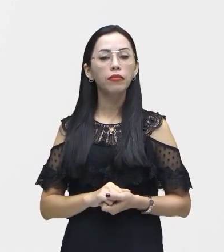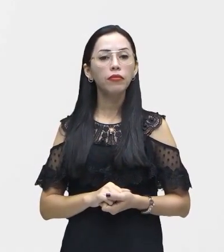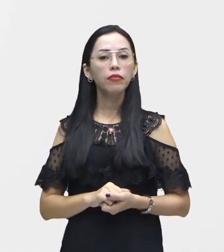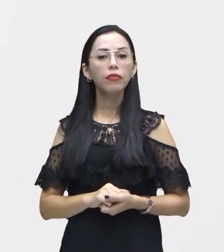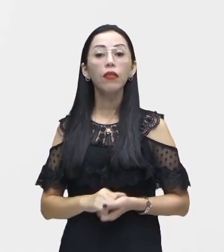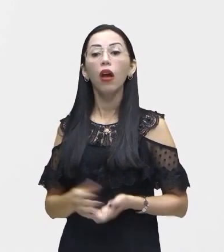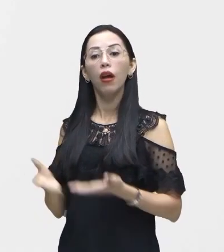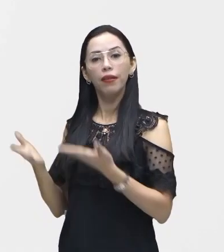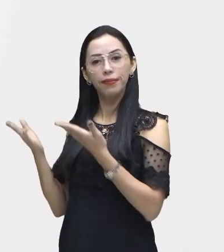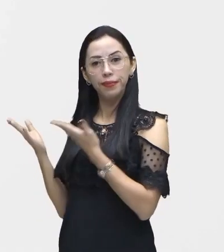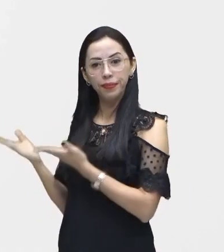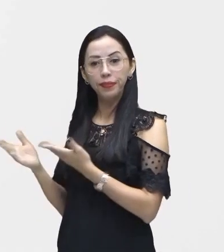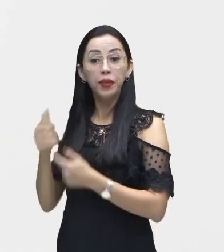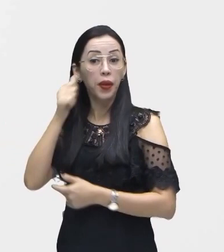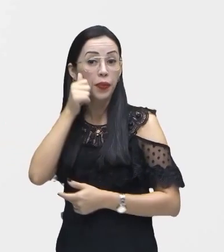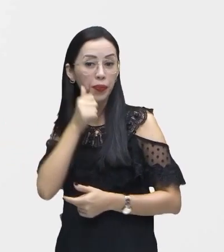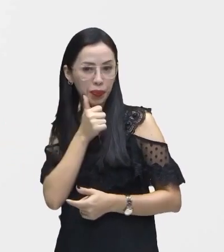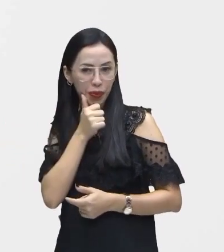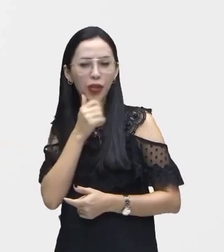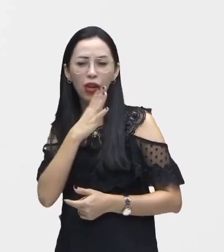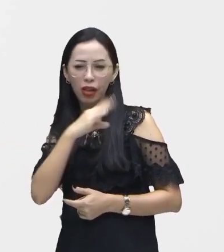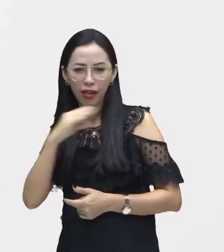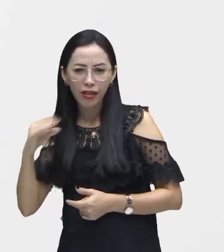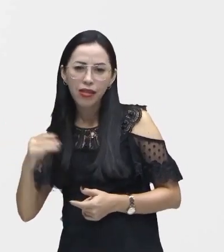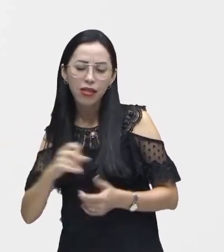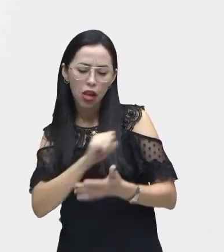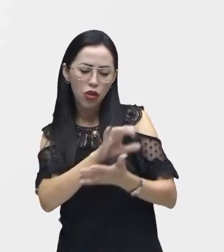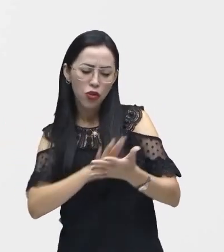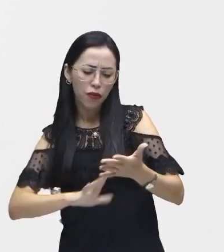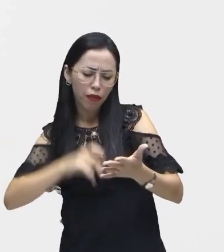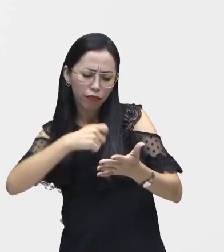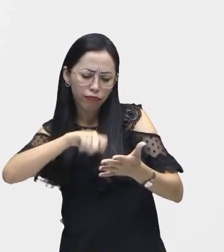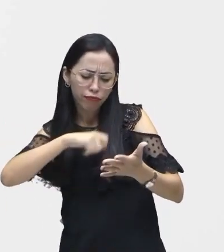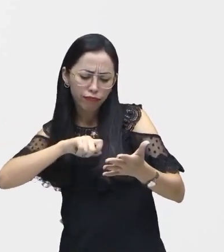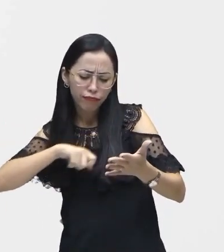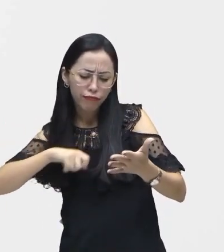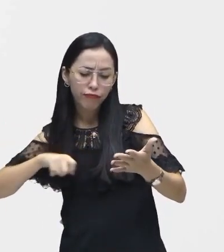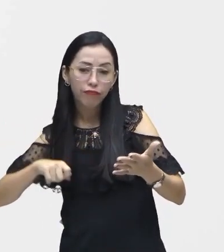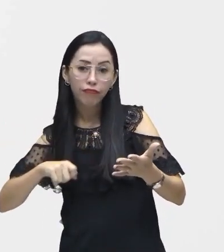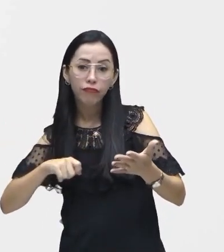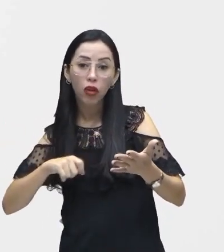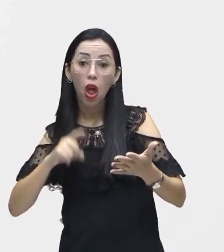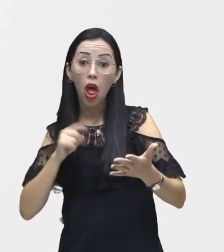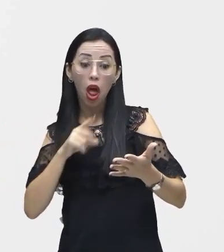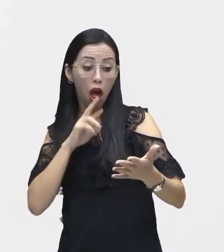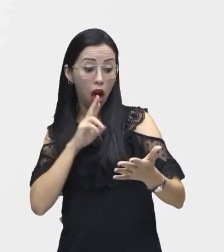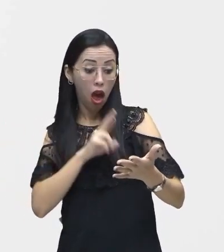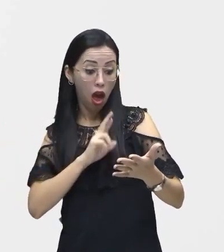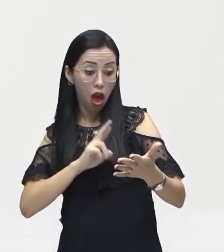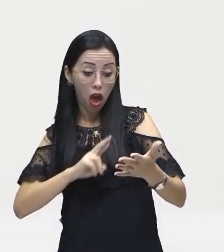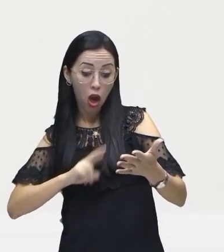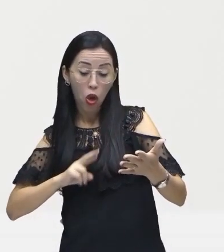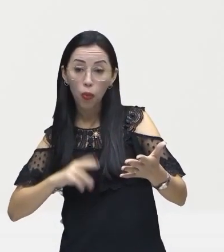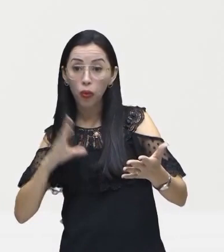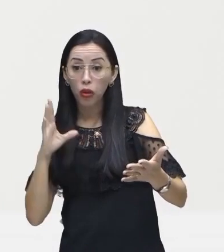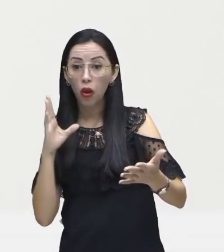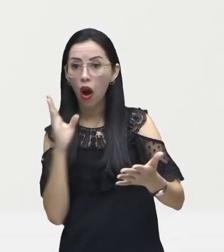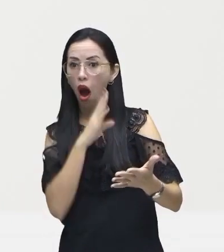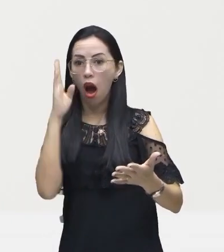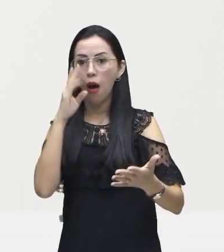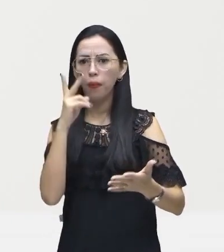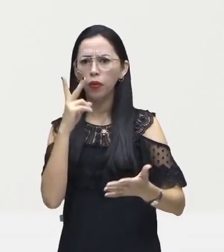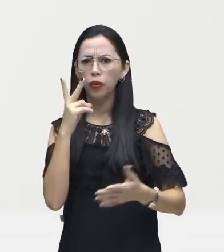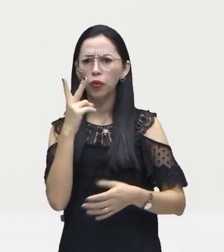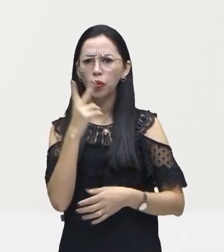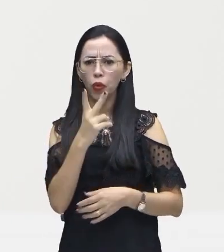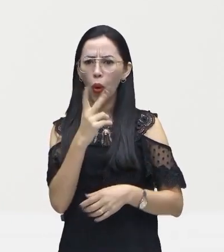Nicole estava fazendo o dever de casa e levou apenas 2 minutos para responder a